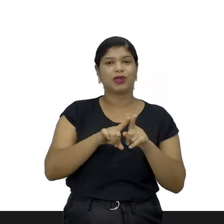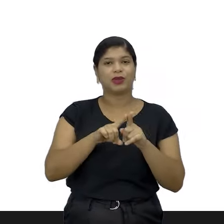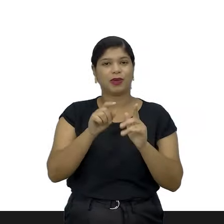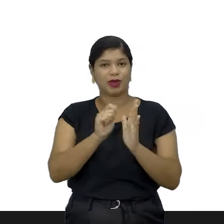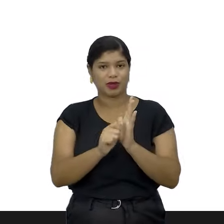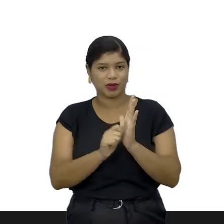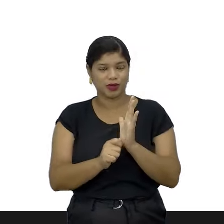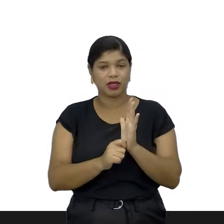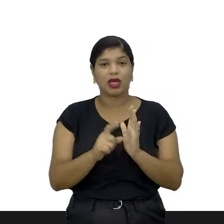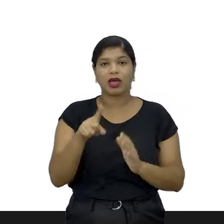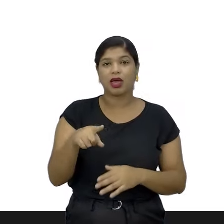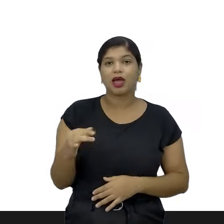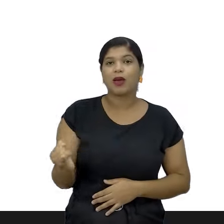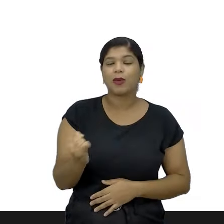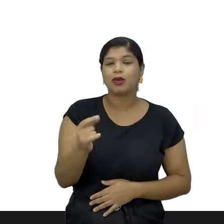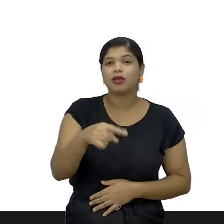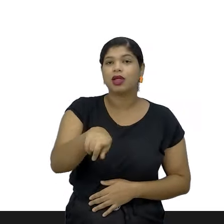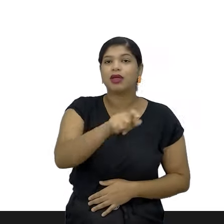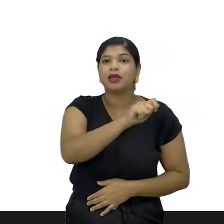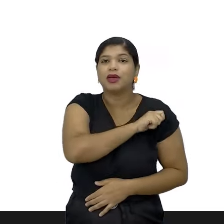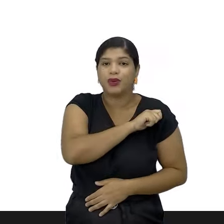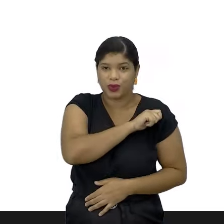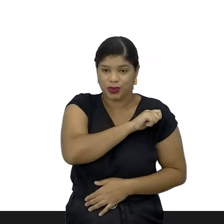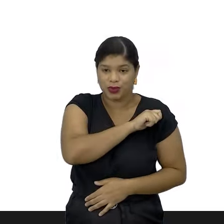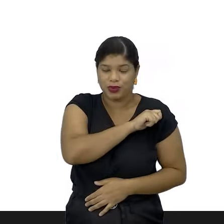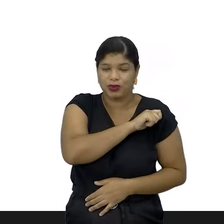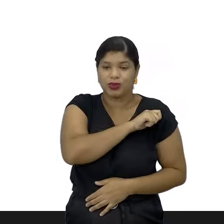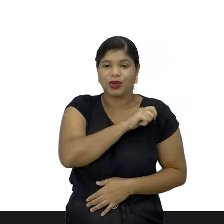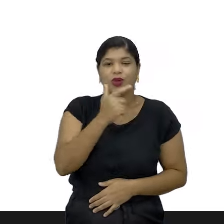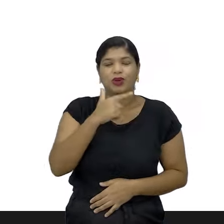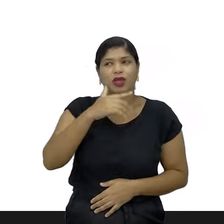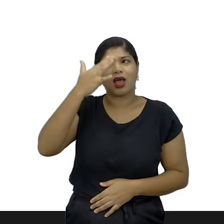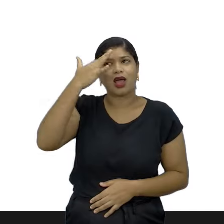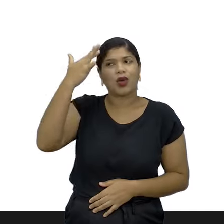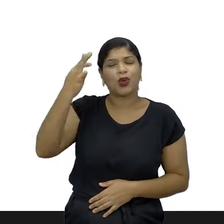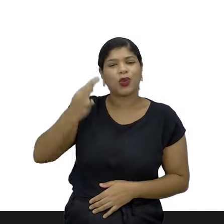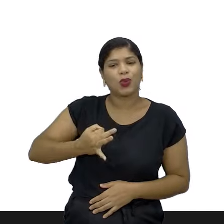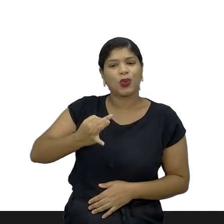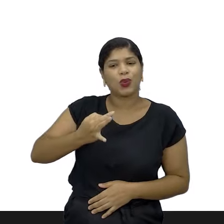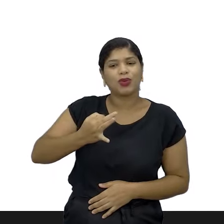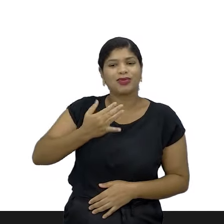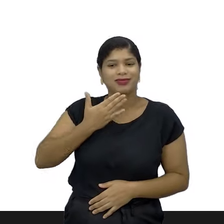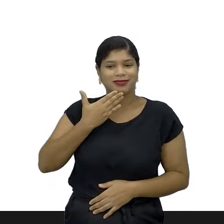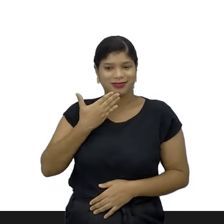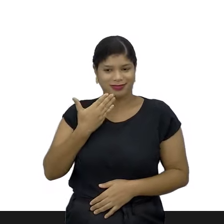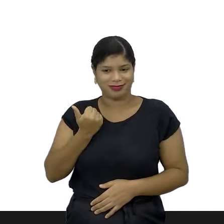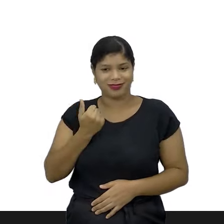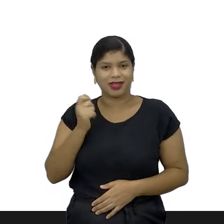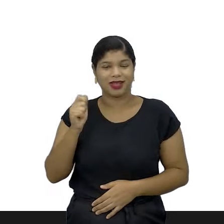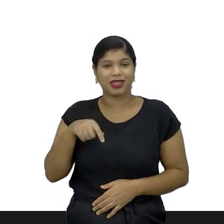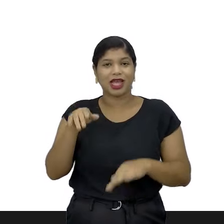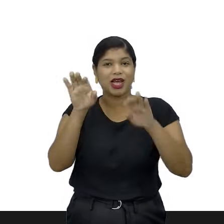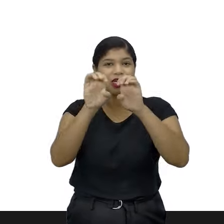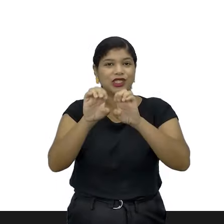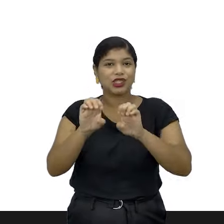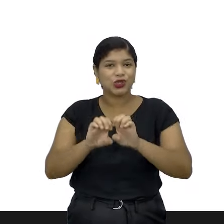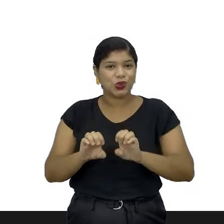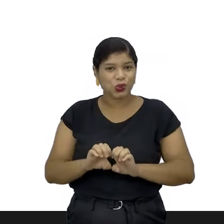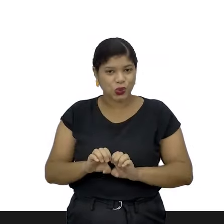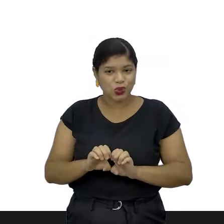como fundamentais para que o estudante consiga compreender mesmo, né, a estrutura